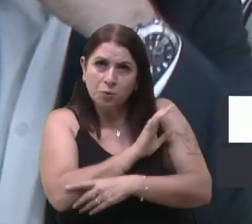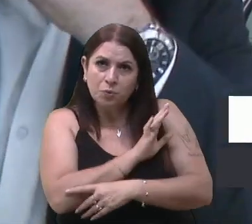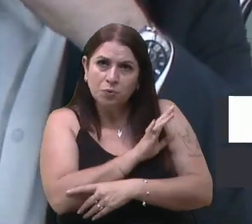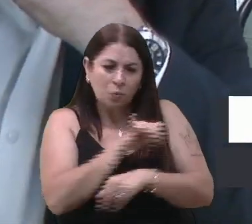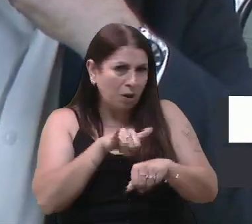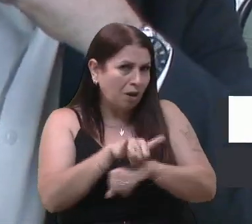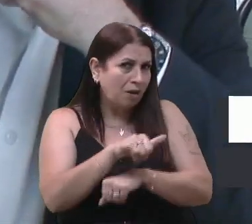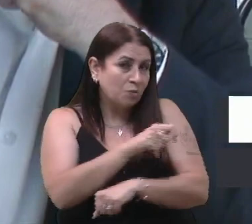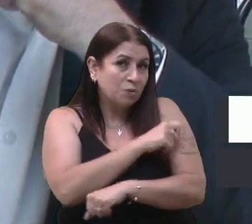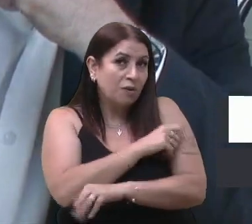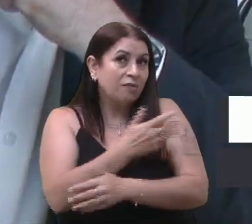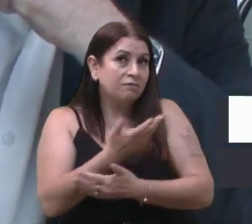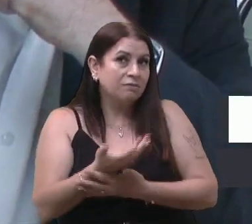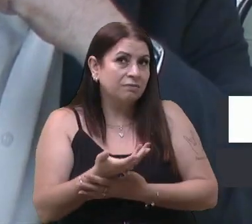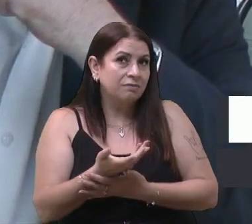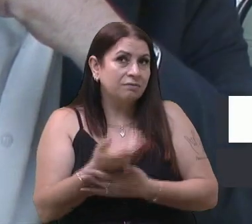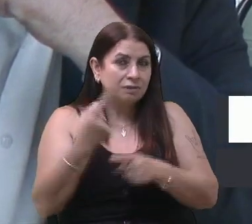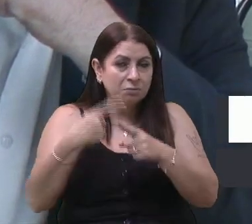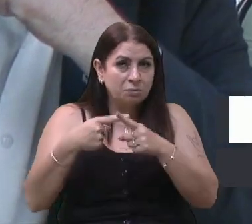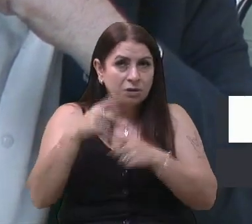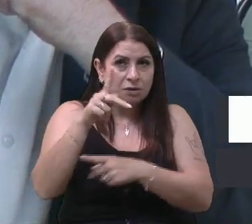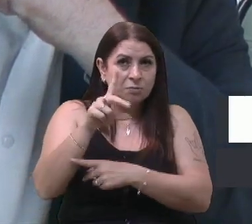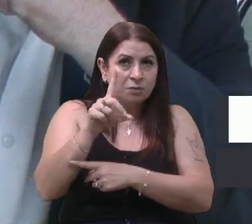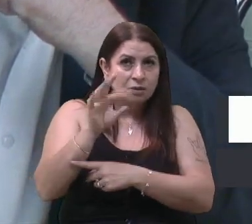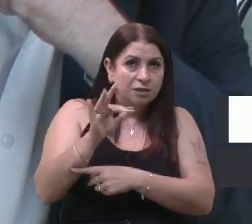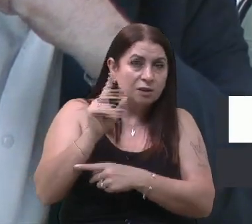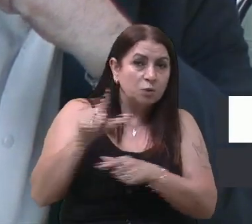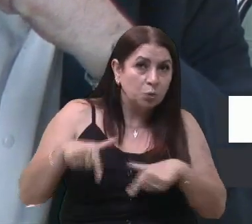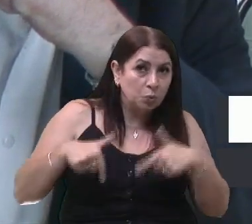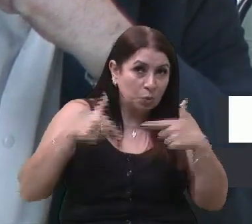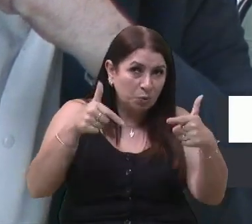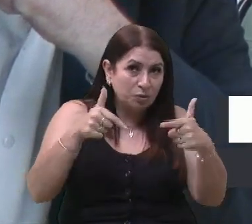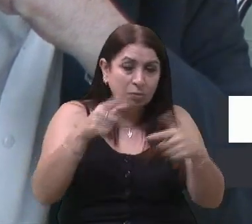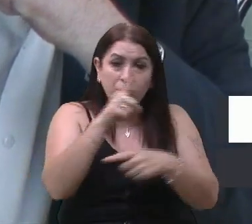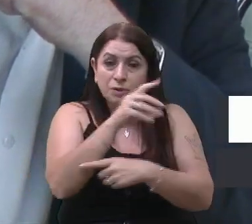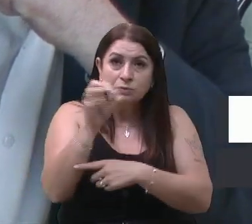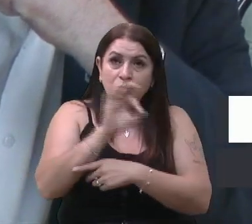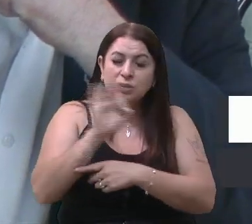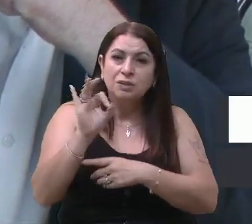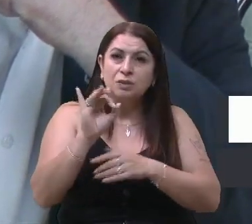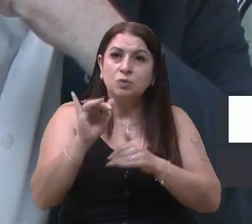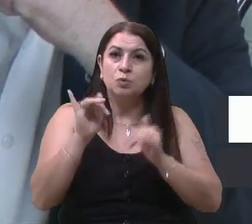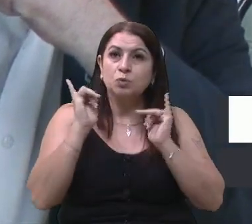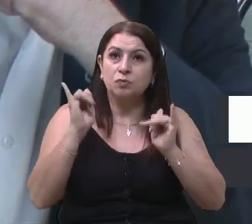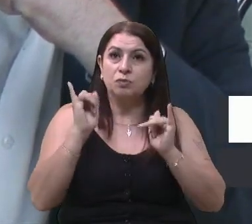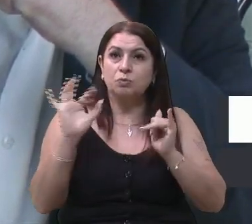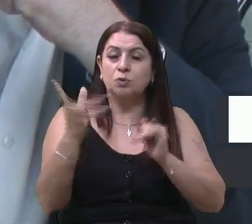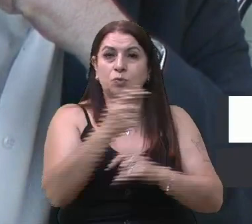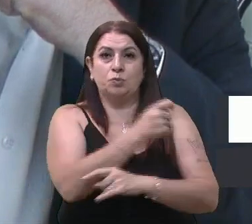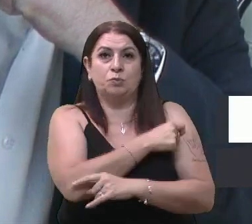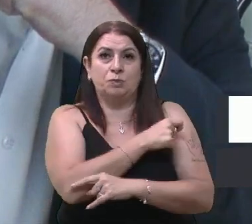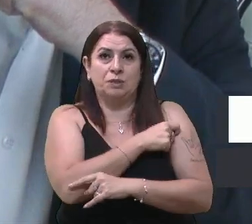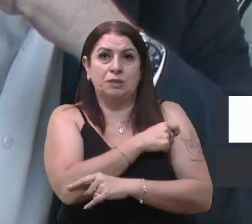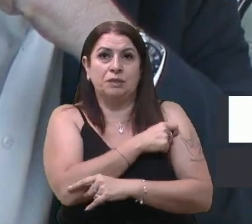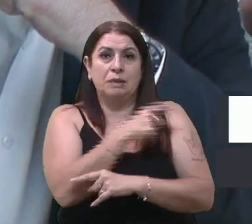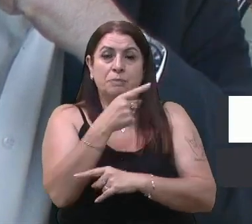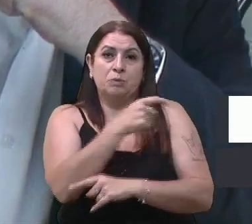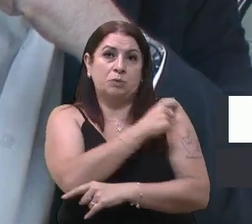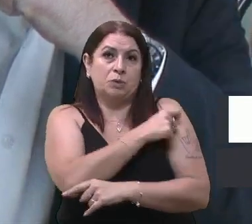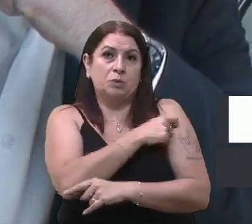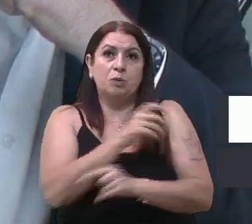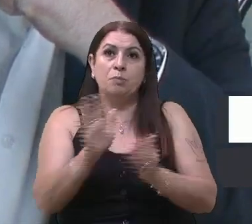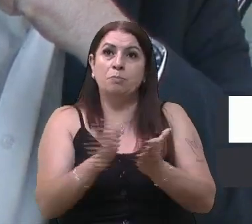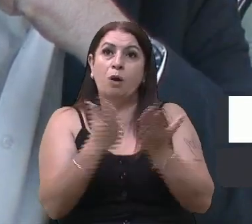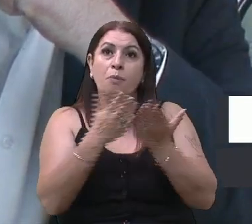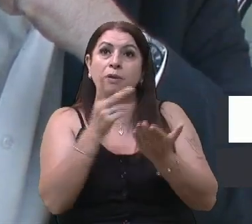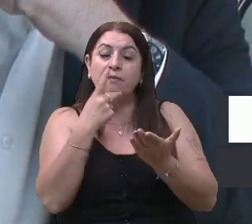os alunos. Sabe por que o PDT luta? Luta por 100% para o transporte integral para os estudantes. Para aqueles estudantes pobres que a senhora